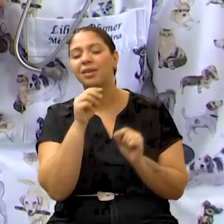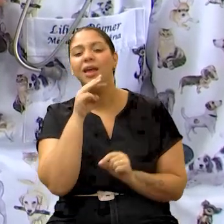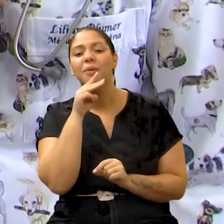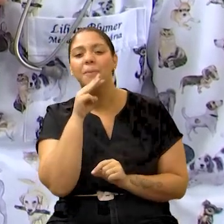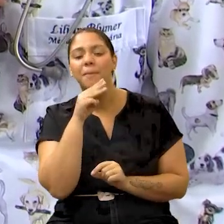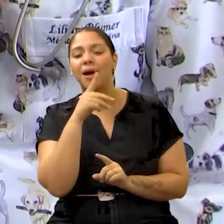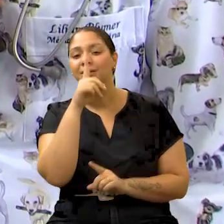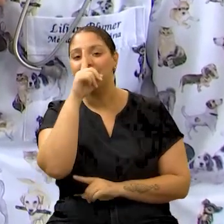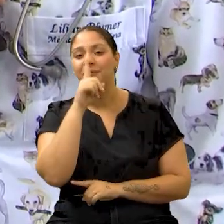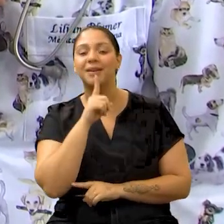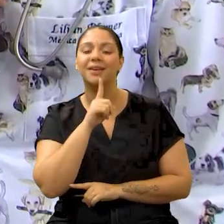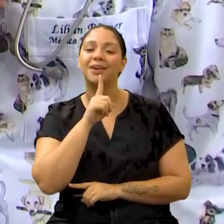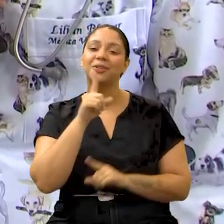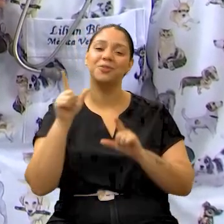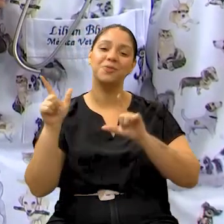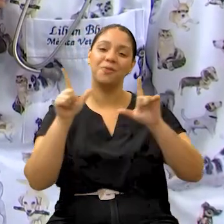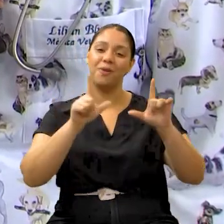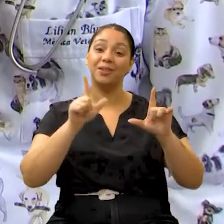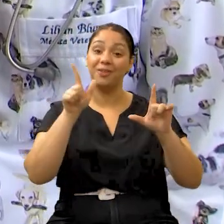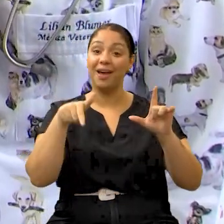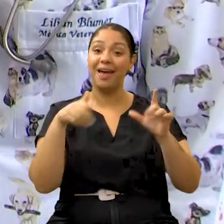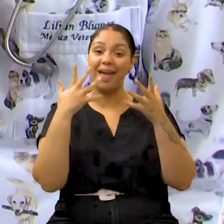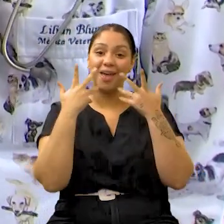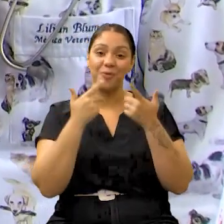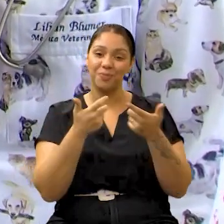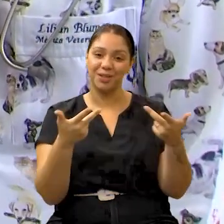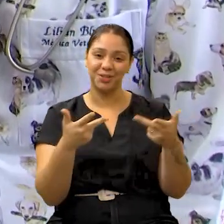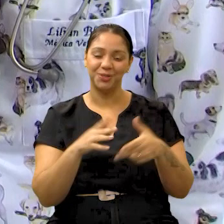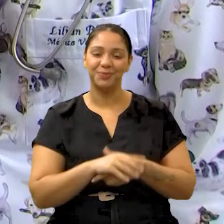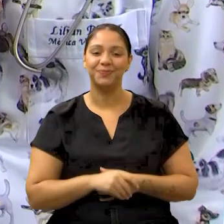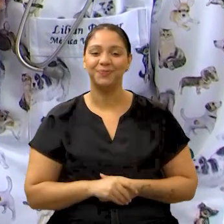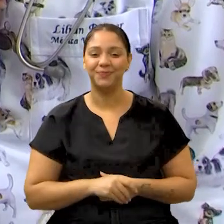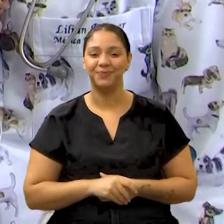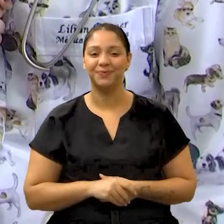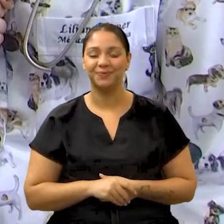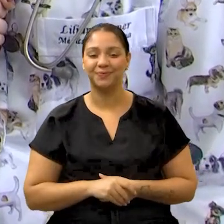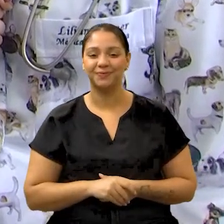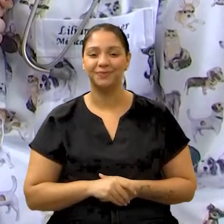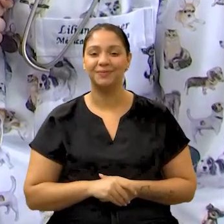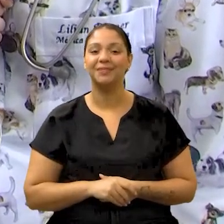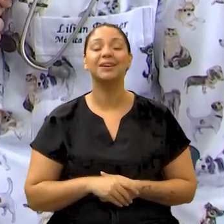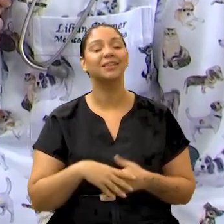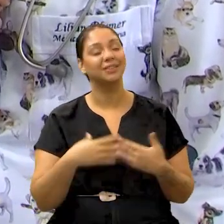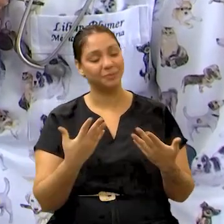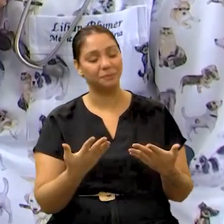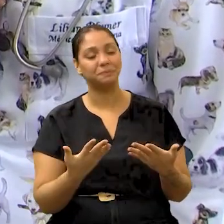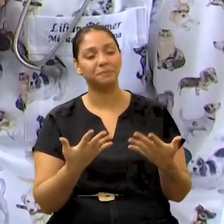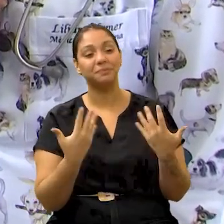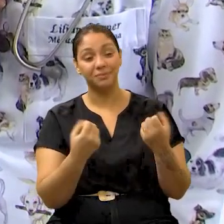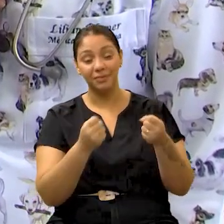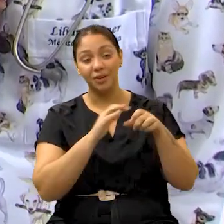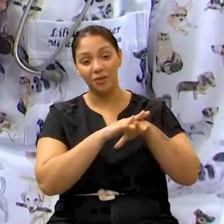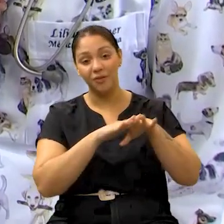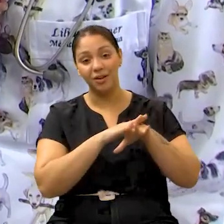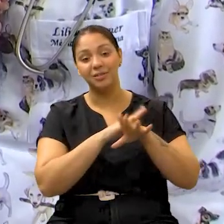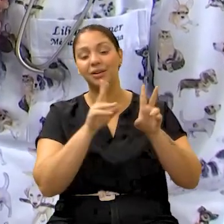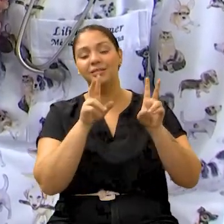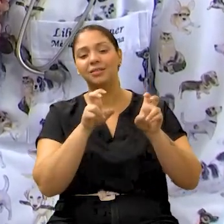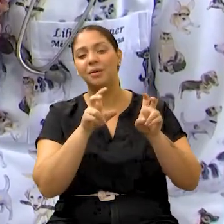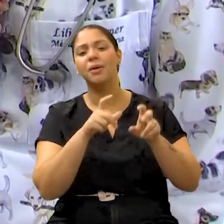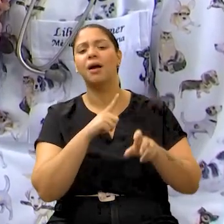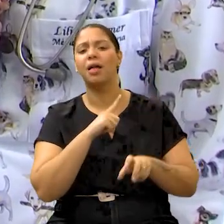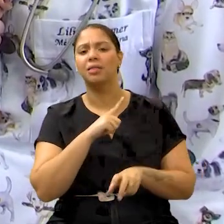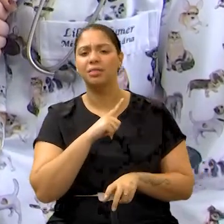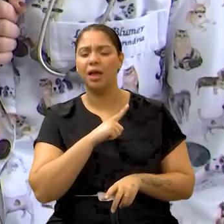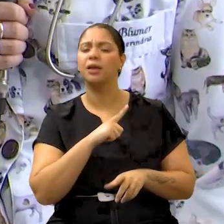é o Março Amarelo no quadro É o Bicho. Obrigada. Eu que agradeço pelo convite. Bom, então já vamos falar um pouquinho, né, sobre esse assunto. A gente